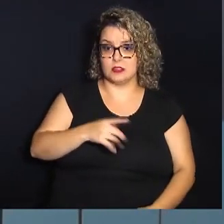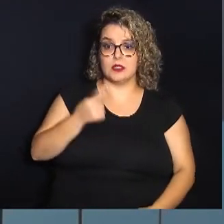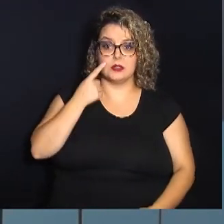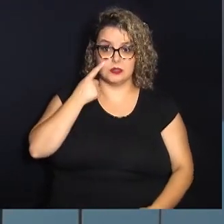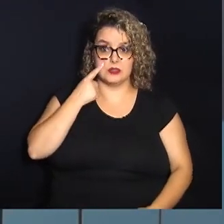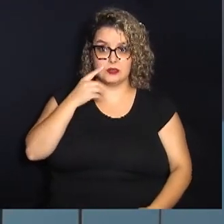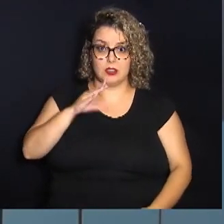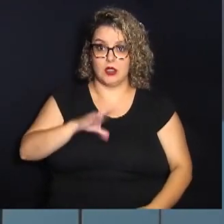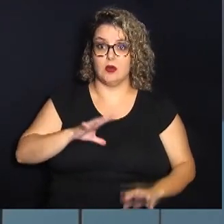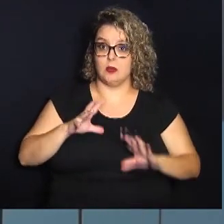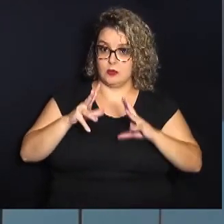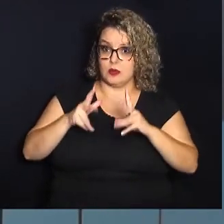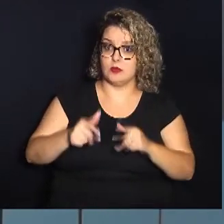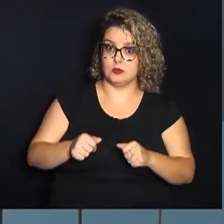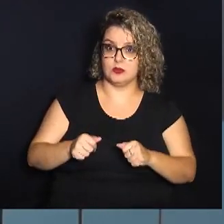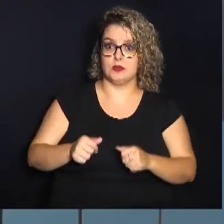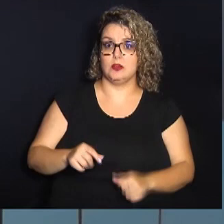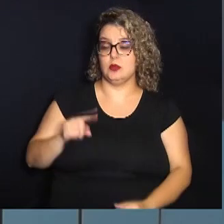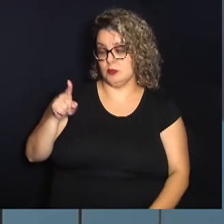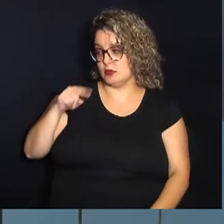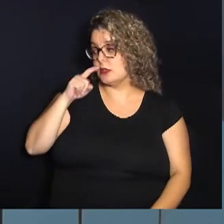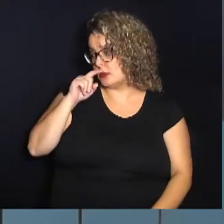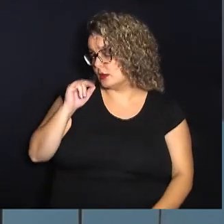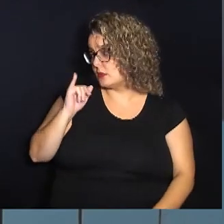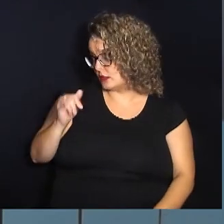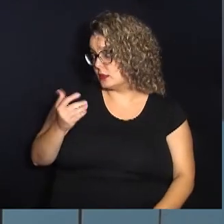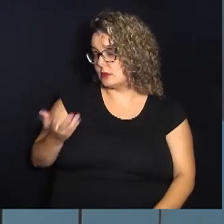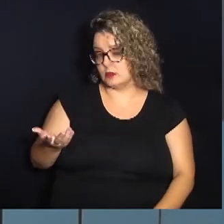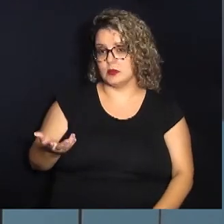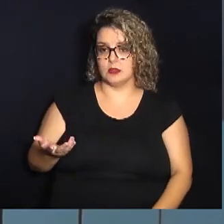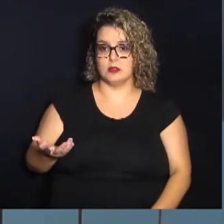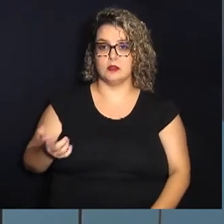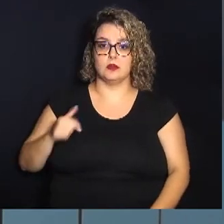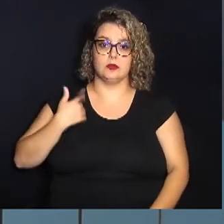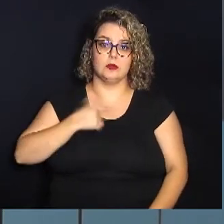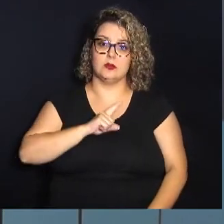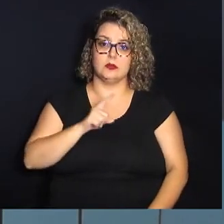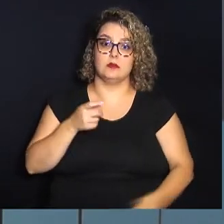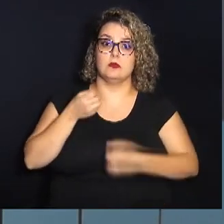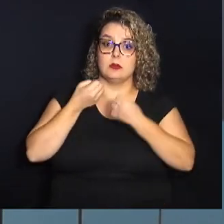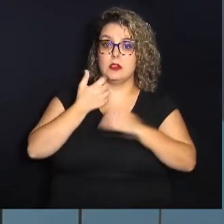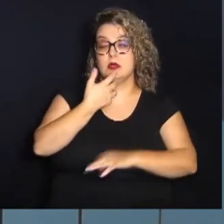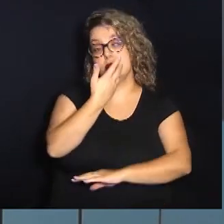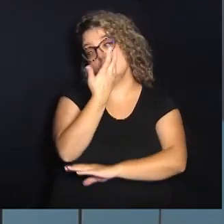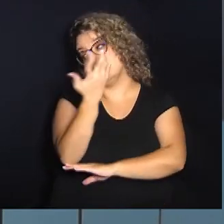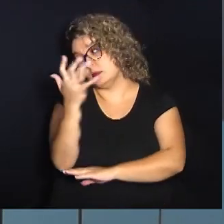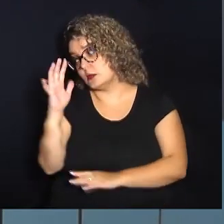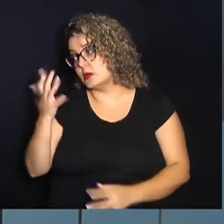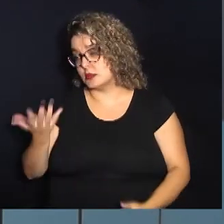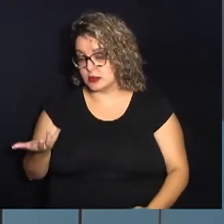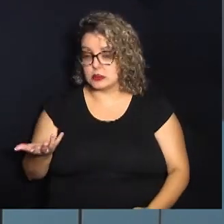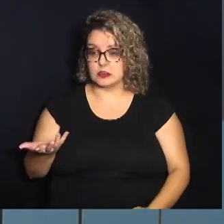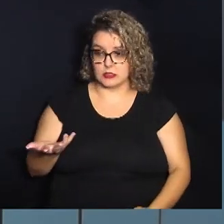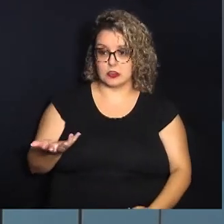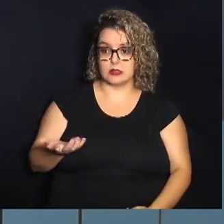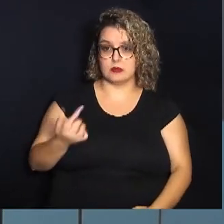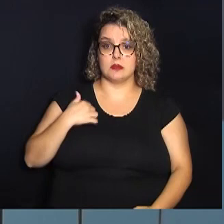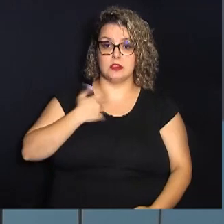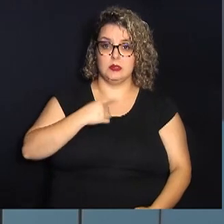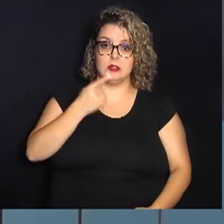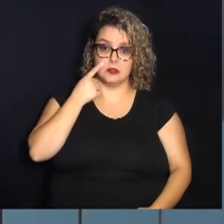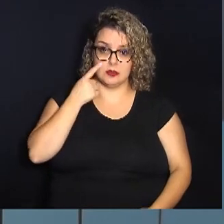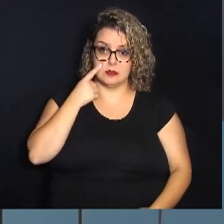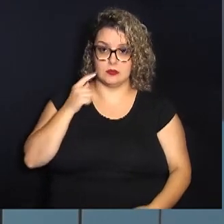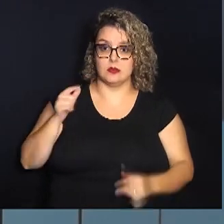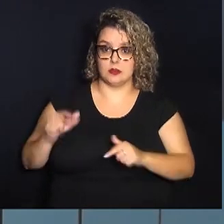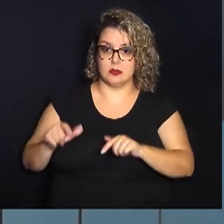como um todo, o Zé falou bem, a gente não está tão bem arborizado, né? Mas a gente olha e vê territórios